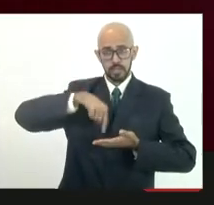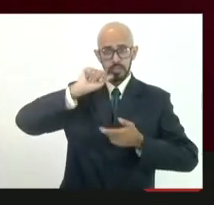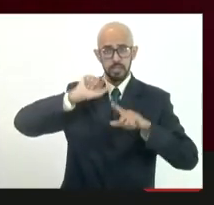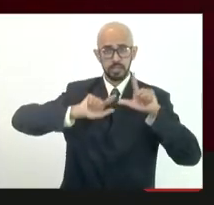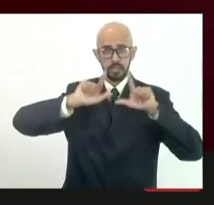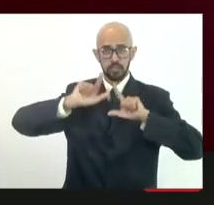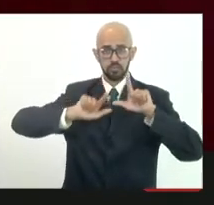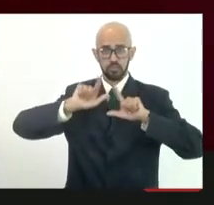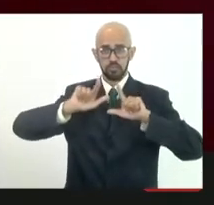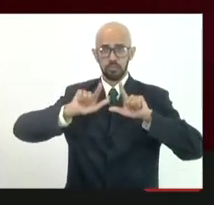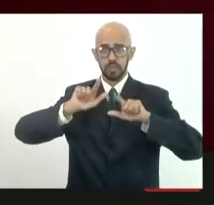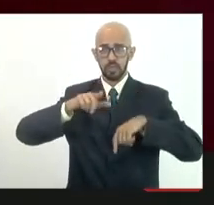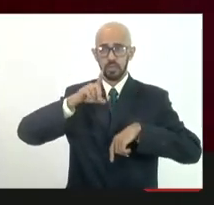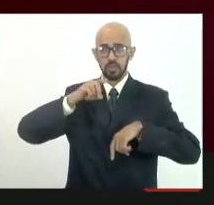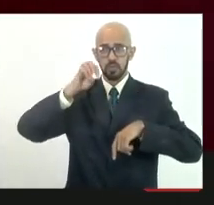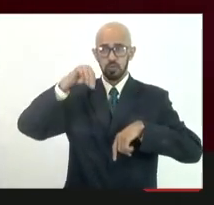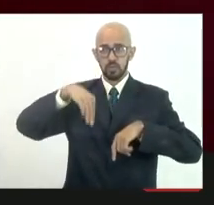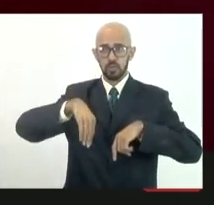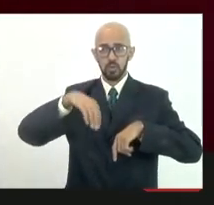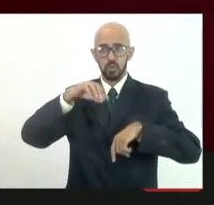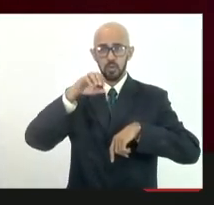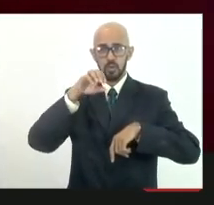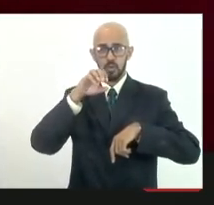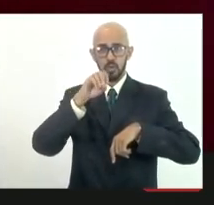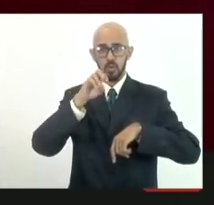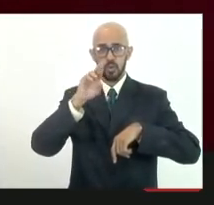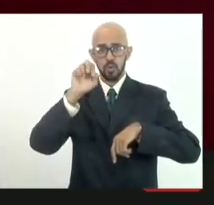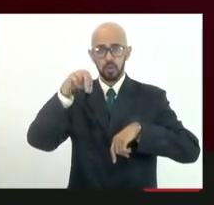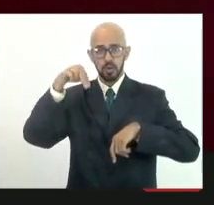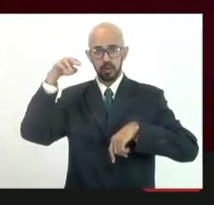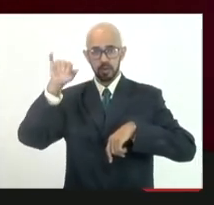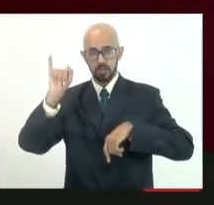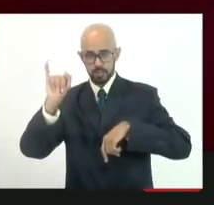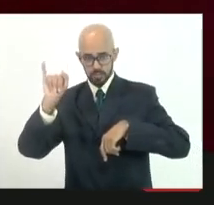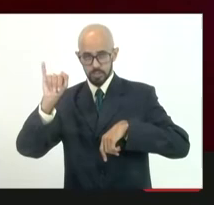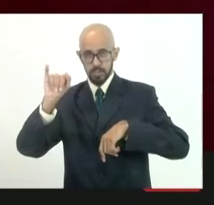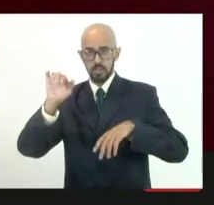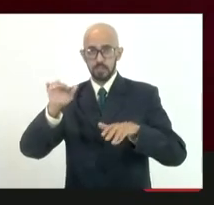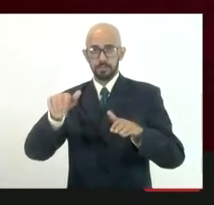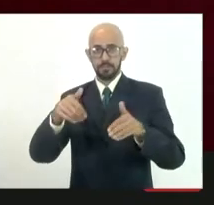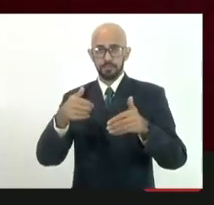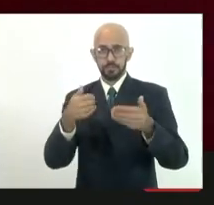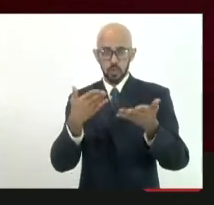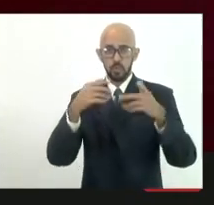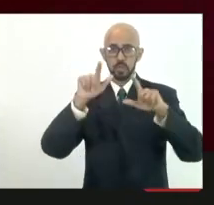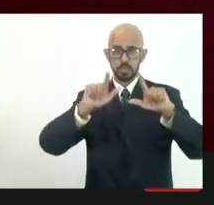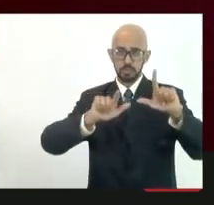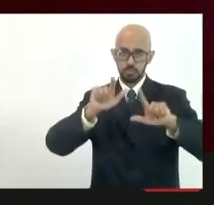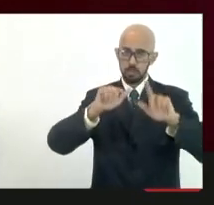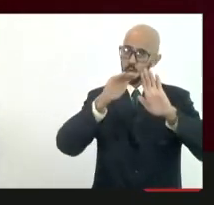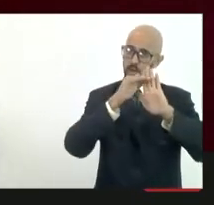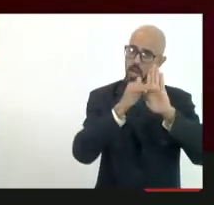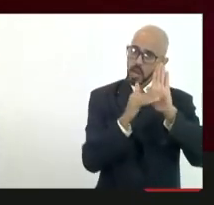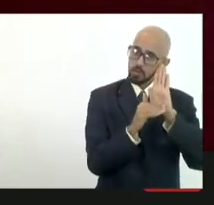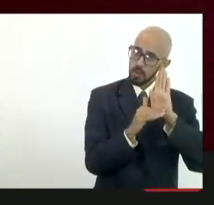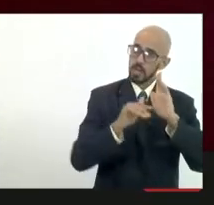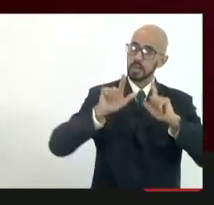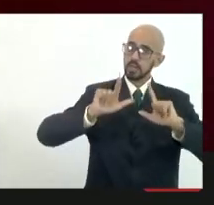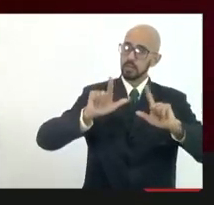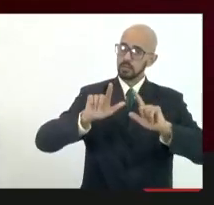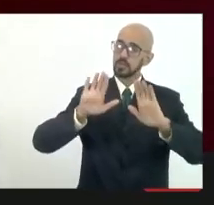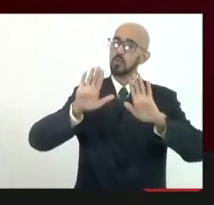foi recebido o Dom Anani. Então, acho que ter um programa na sua grade também, eu acho que é contribuir para